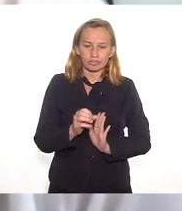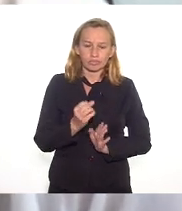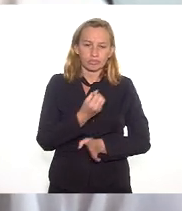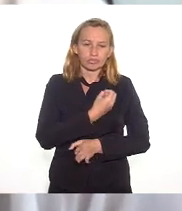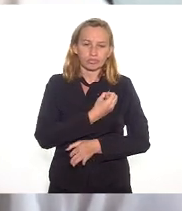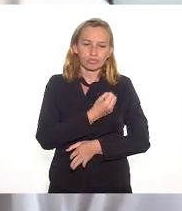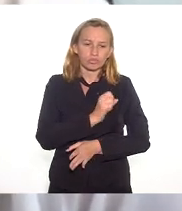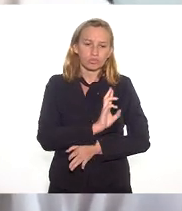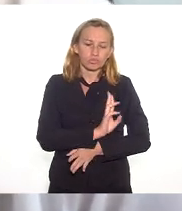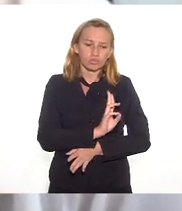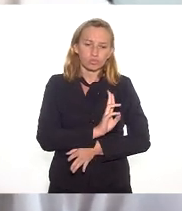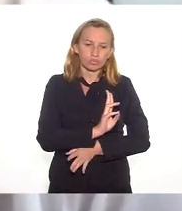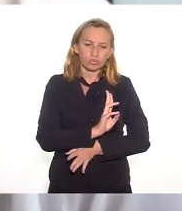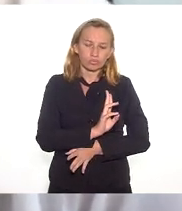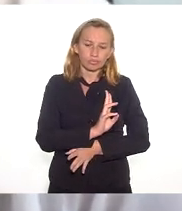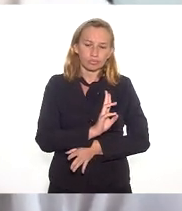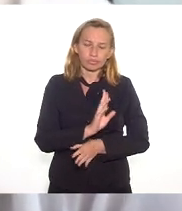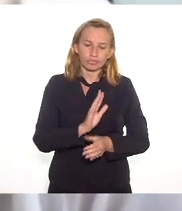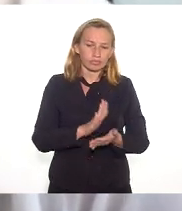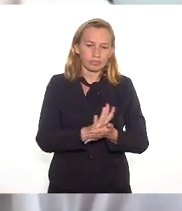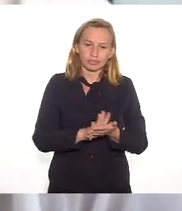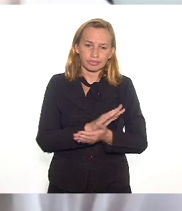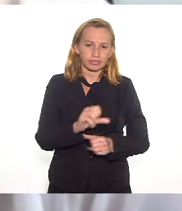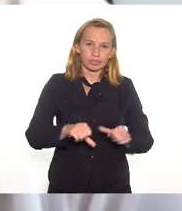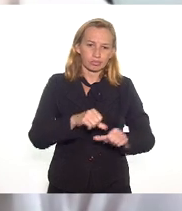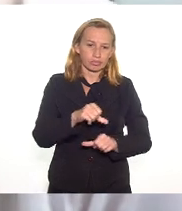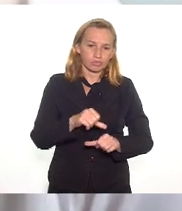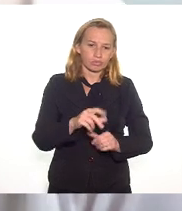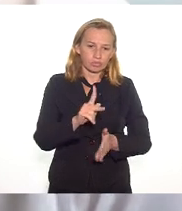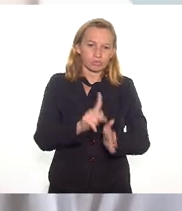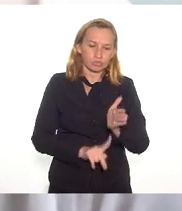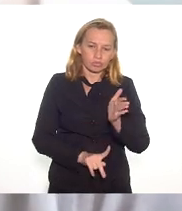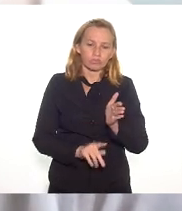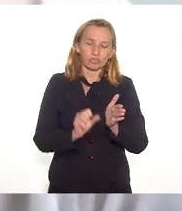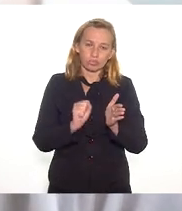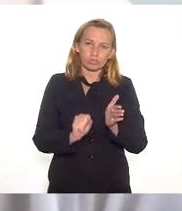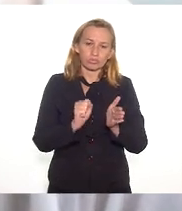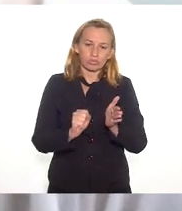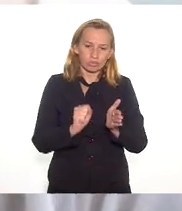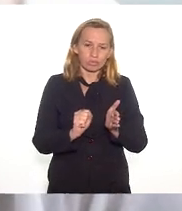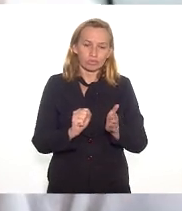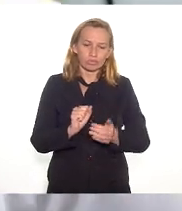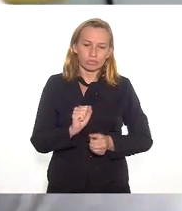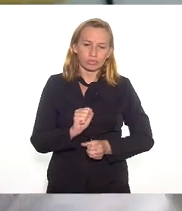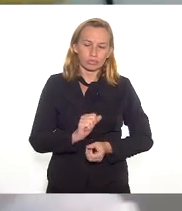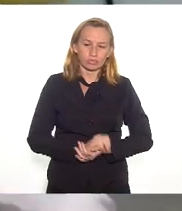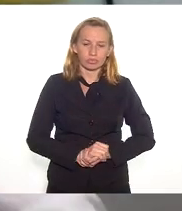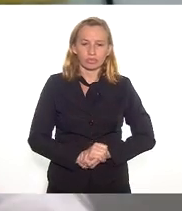É nada que muda o projeto, a essência do projeto. Então pode acatar no parecer sem problema nenhum.